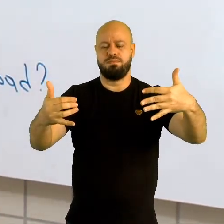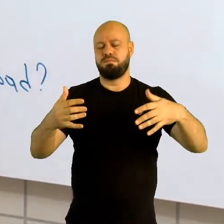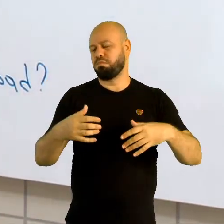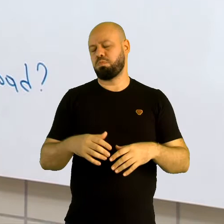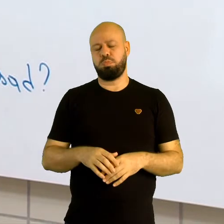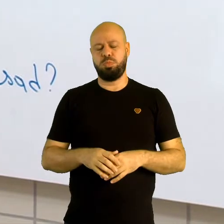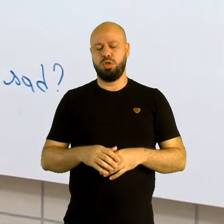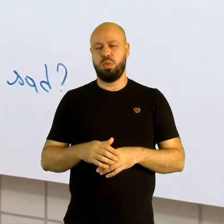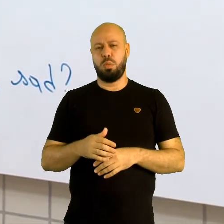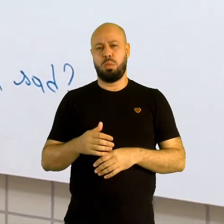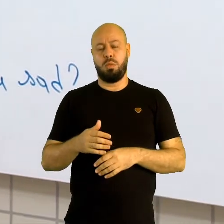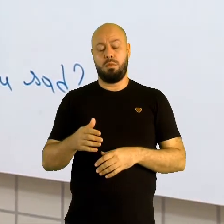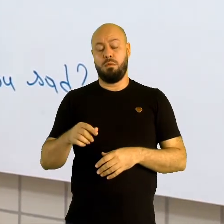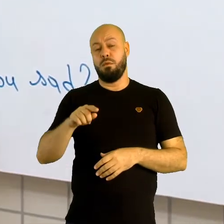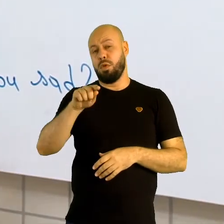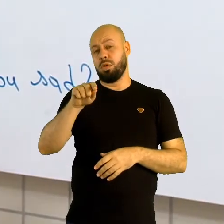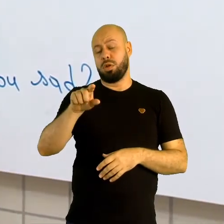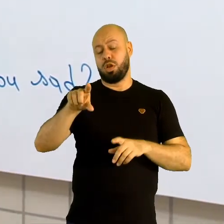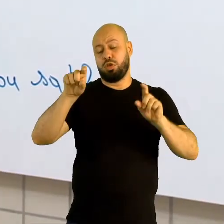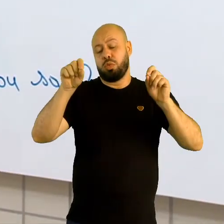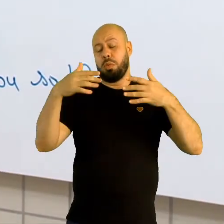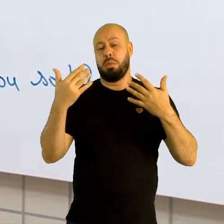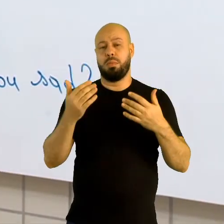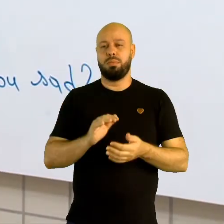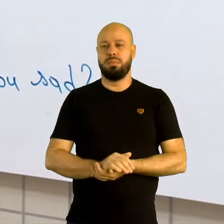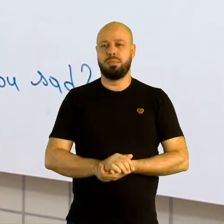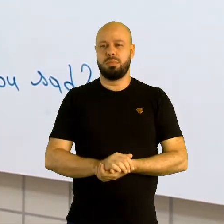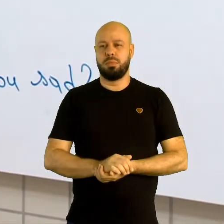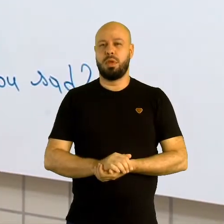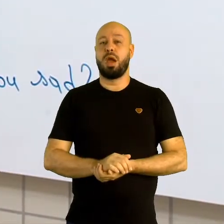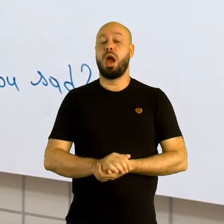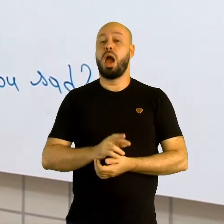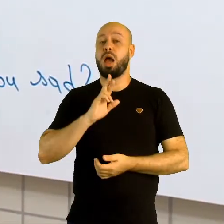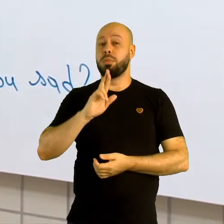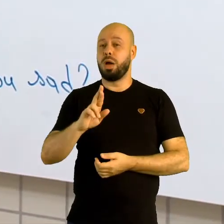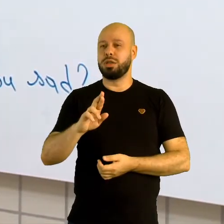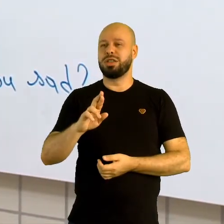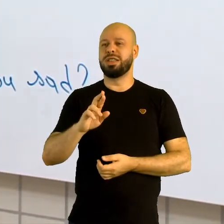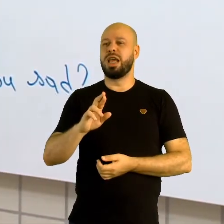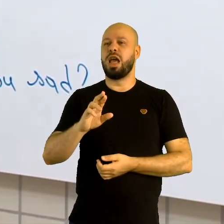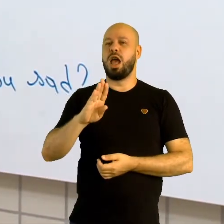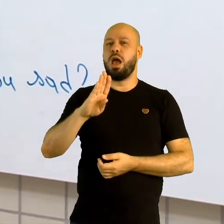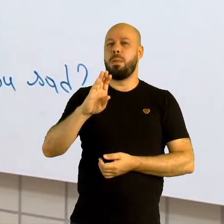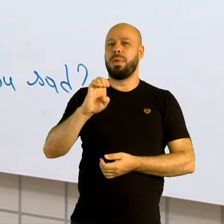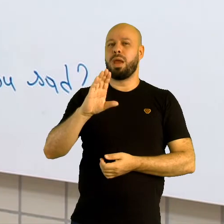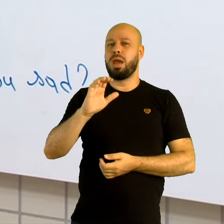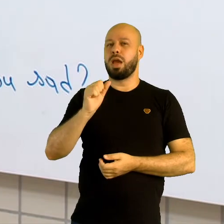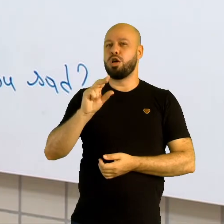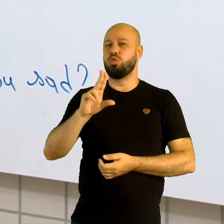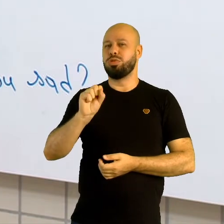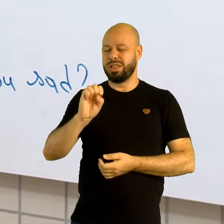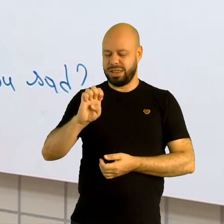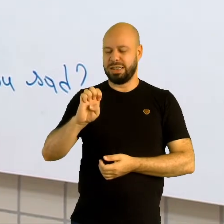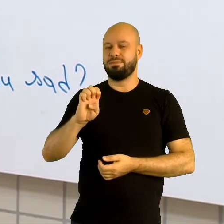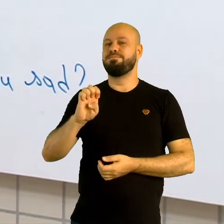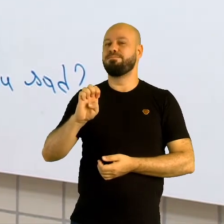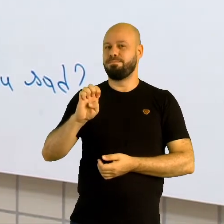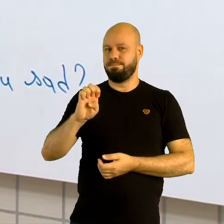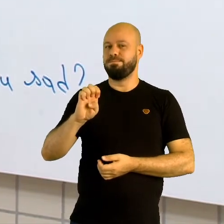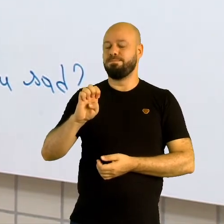because para dar a resposta, certo? Eles não são iguais,